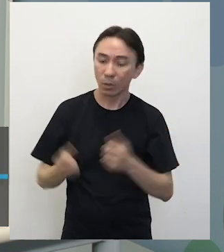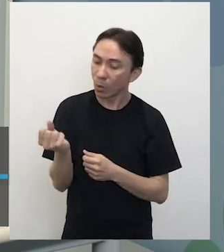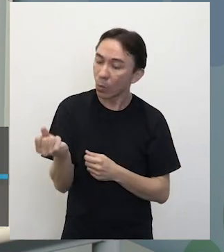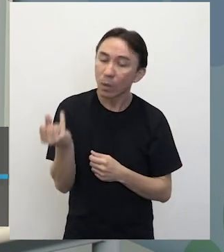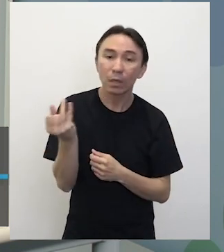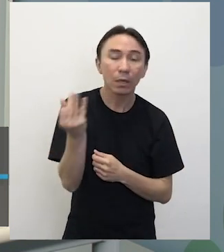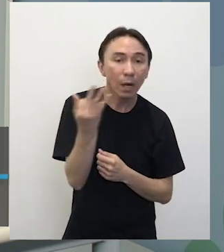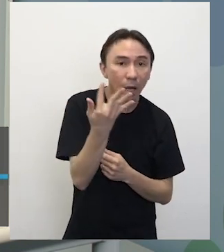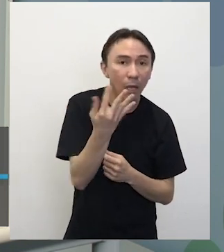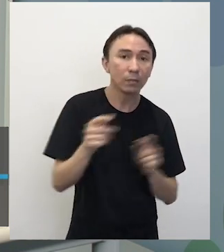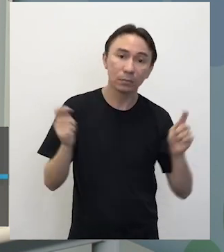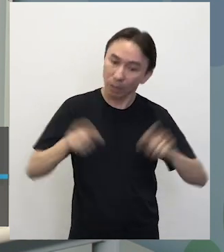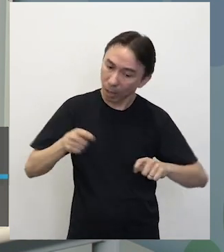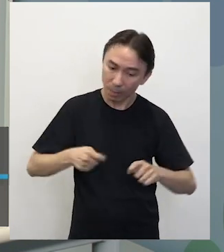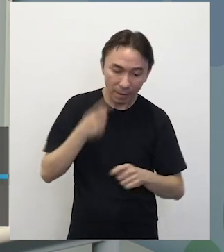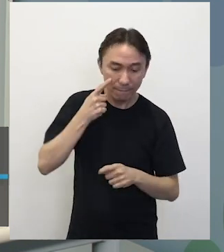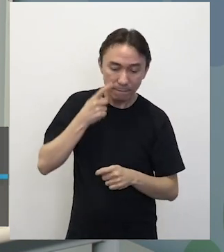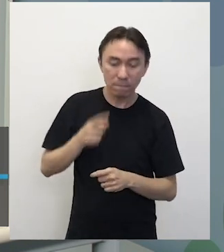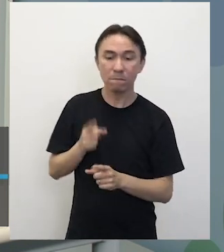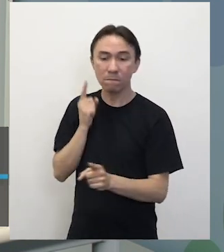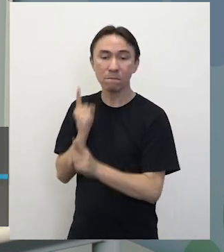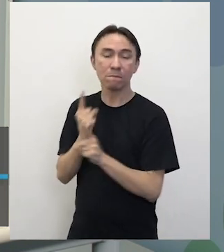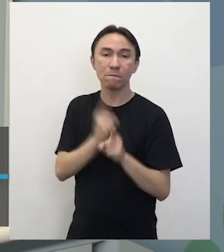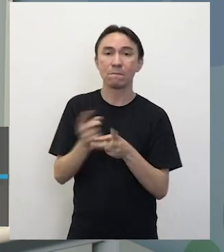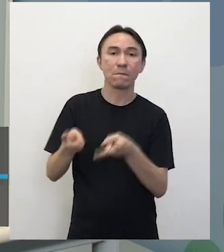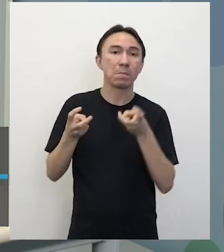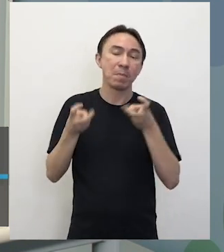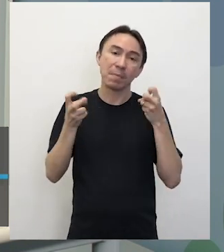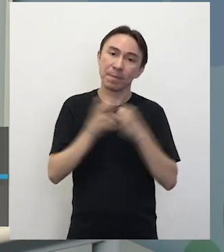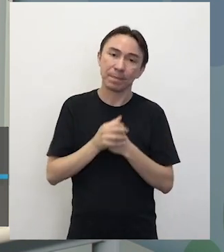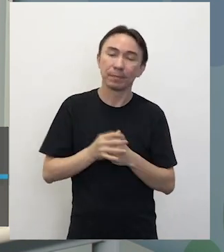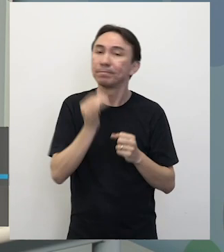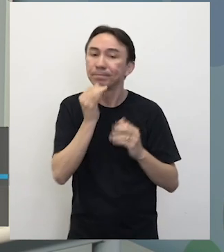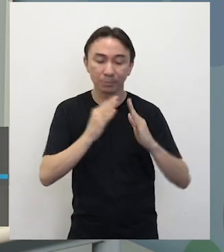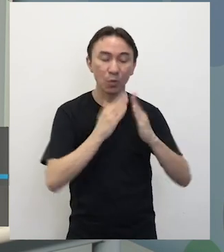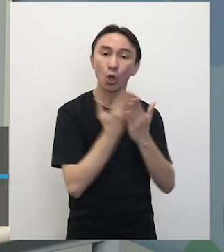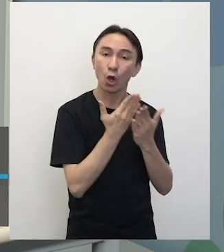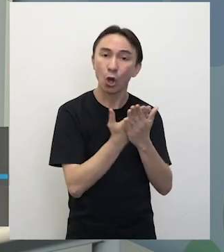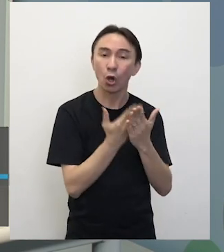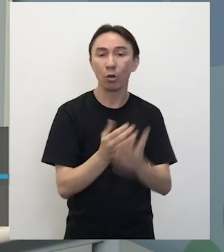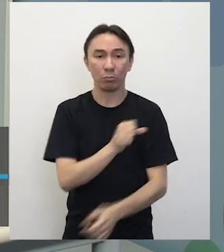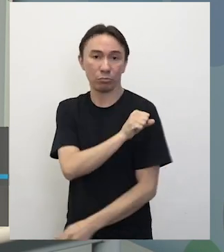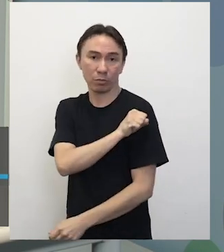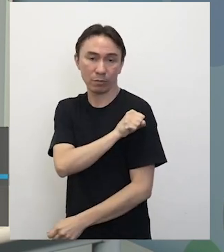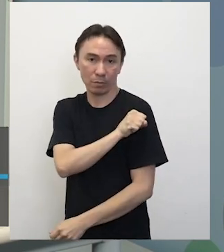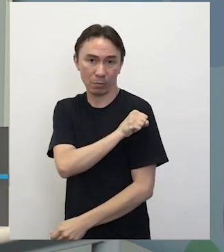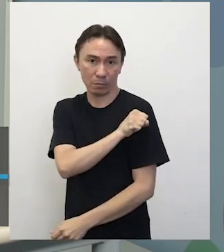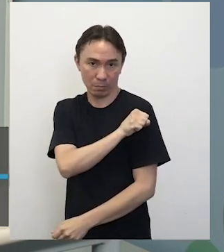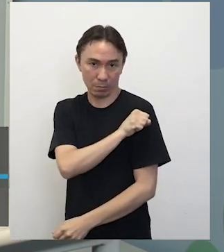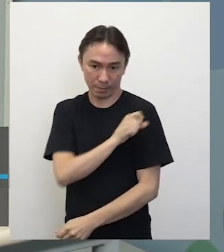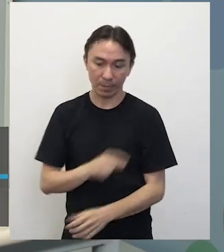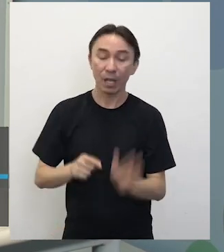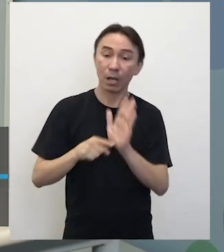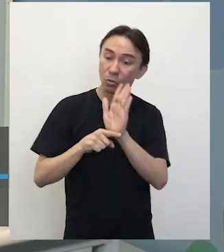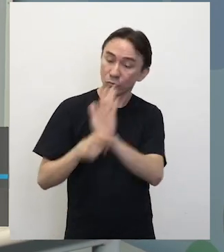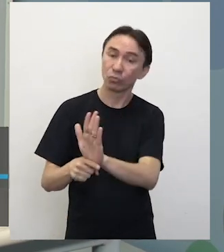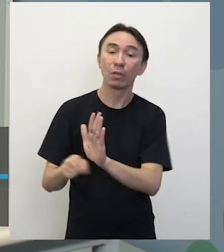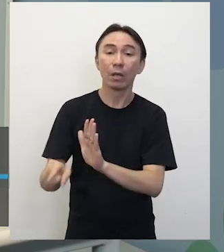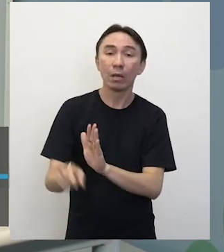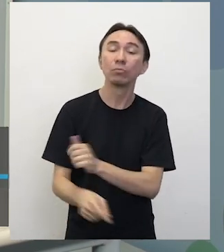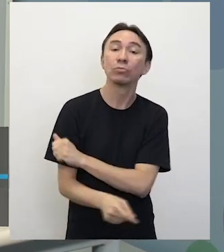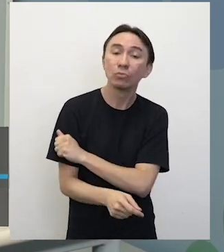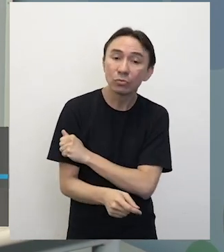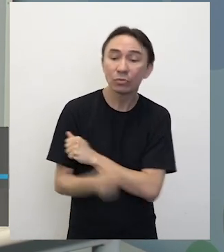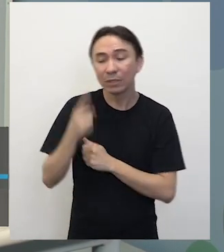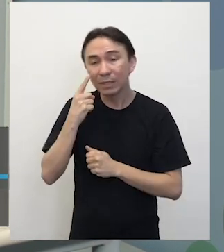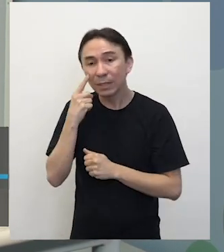da entrega desse projeto. Então, tem escolas, por exemplo, do 8º ano, que ajudam os alunos do 8º ano a escrever